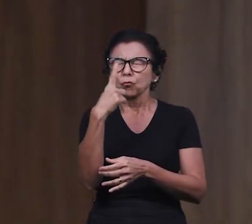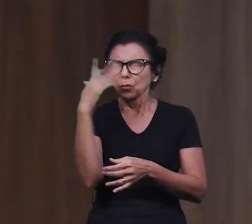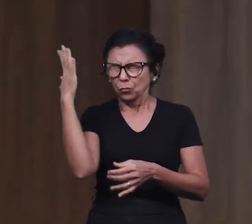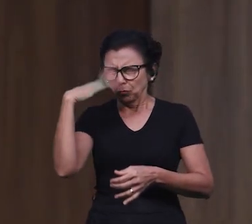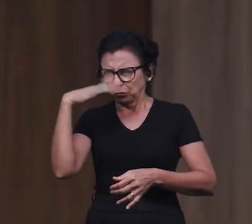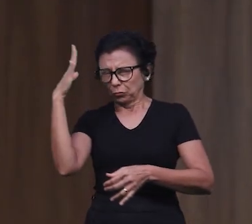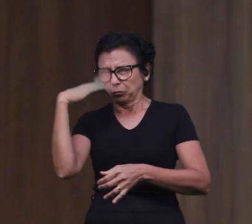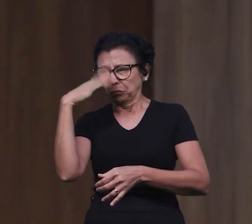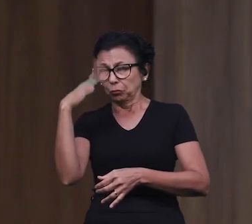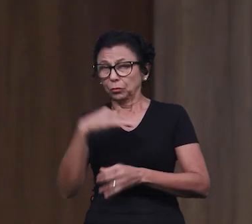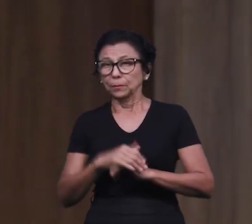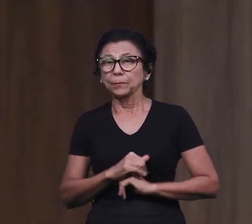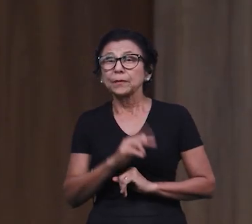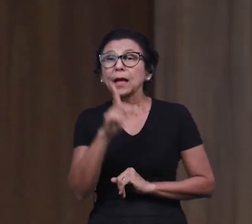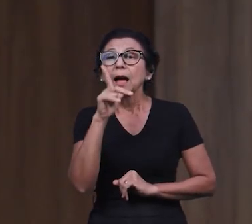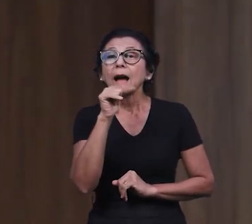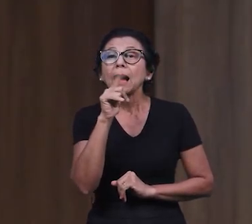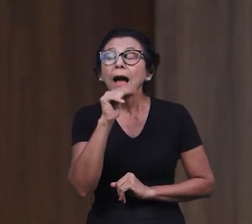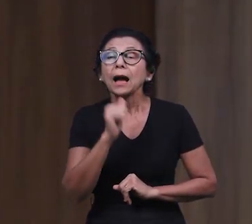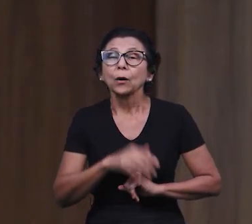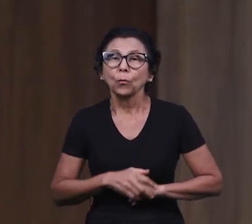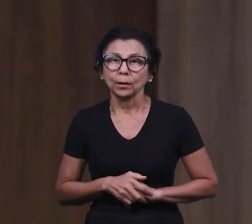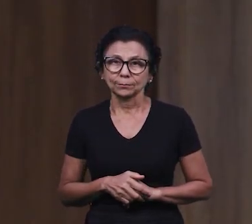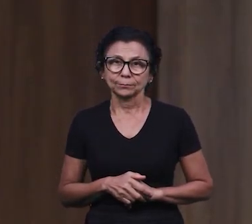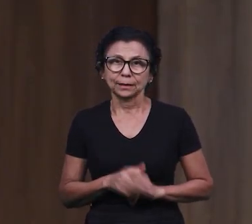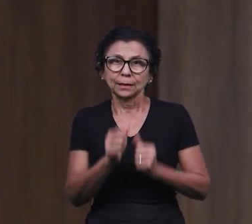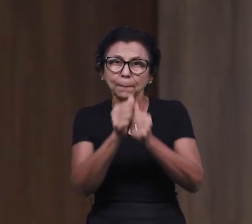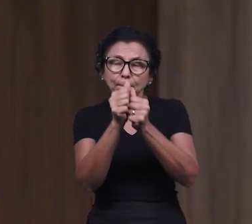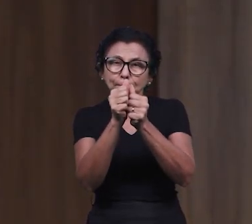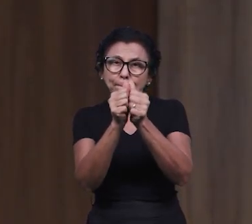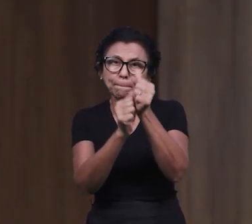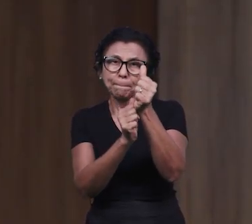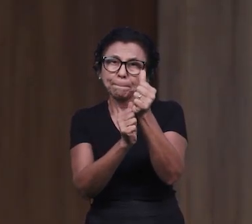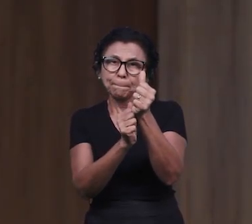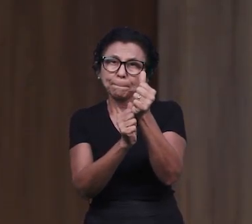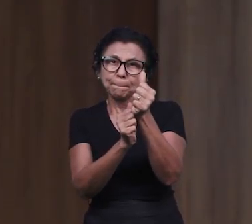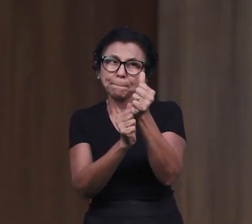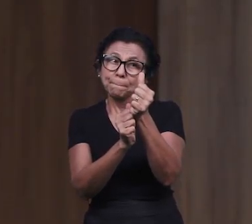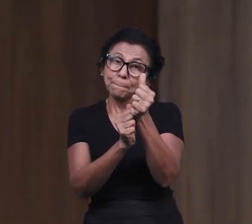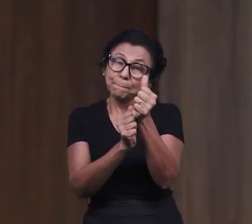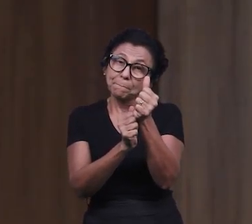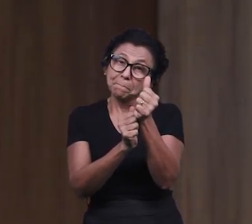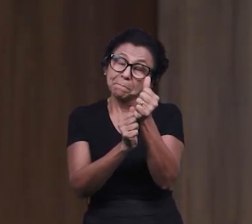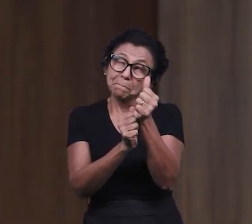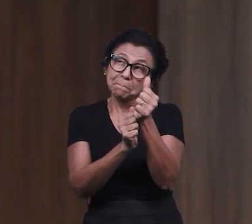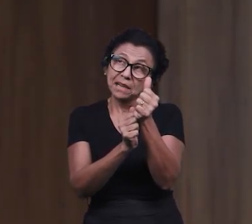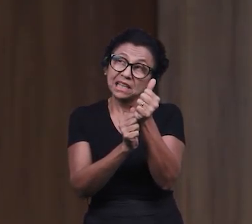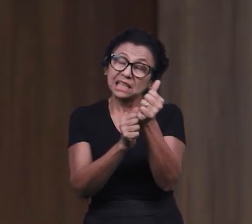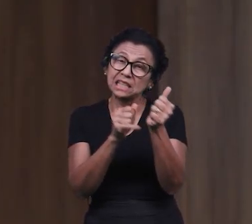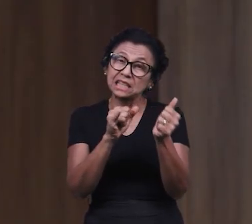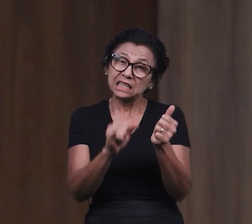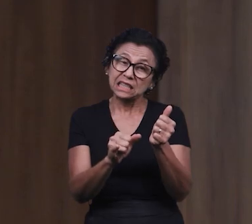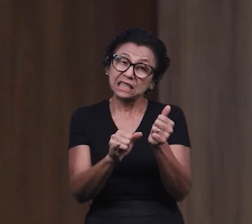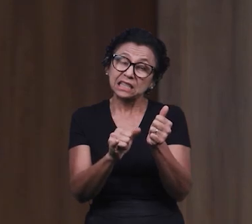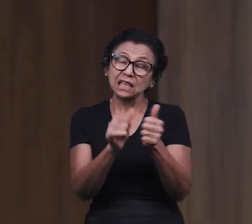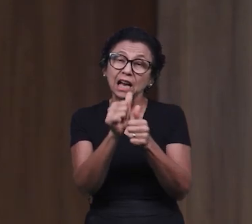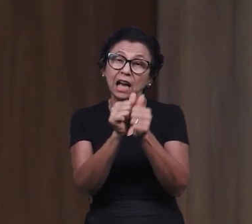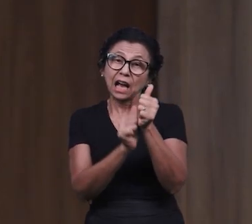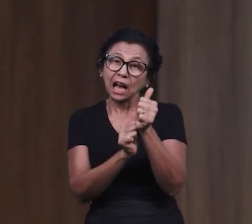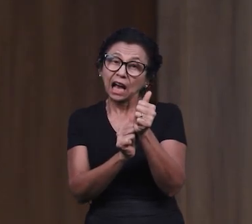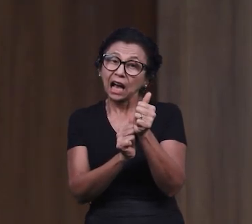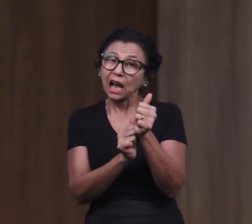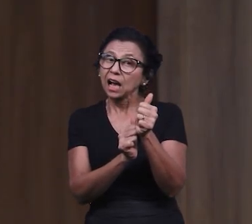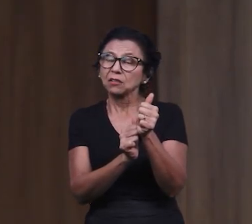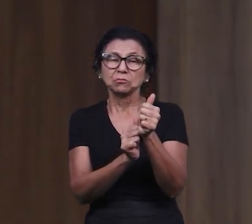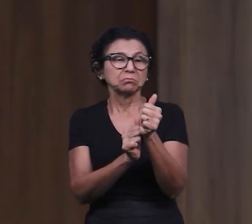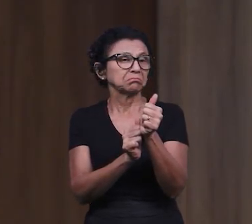que é uma substância altamente polar. Então, se a água é ineficaz para retirar o